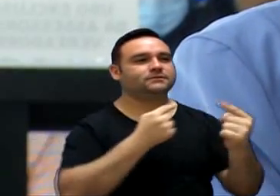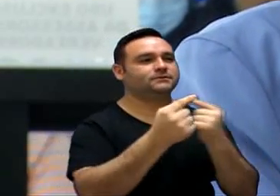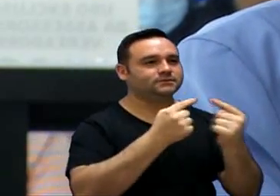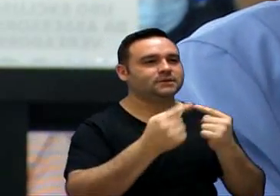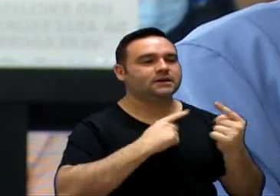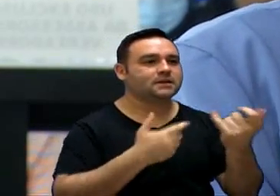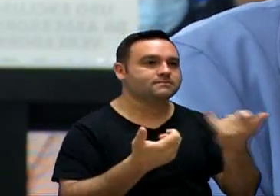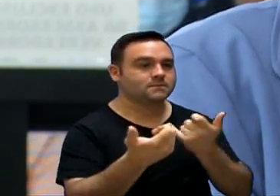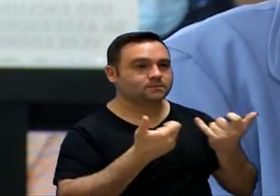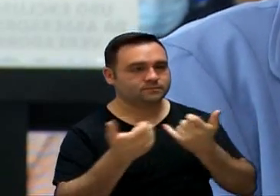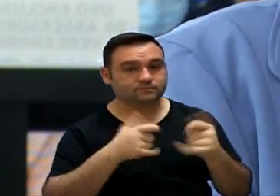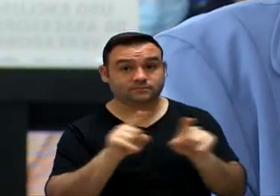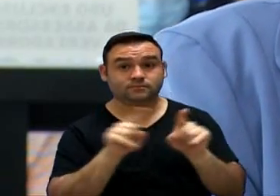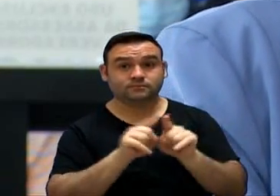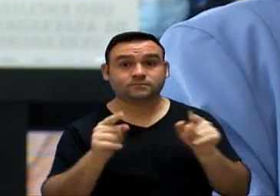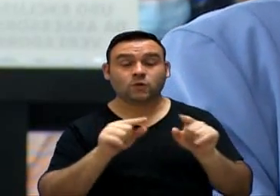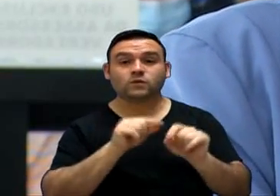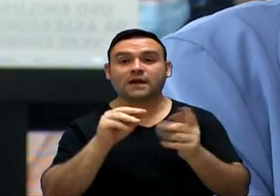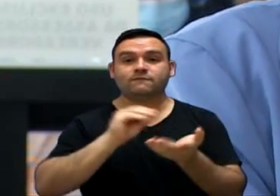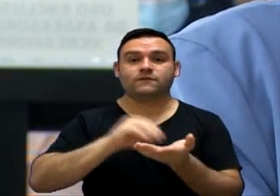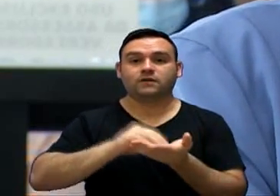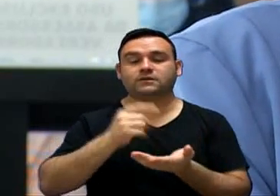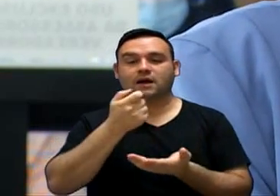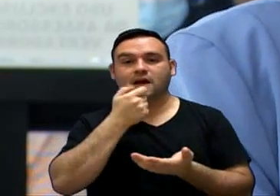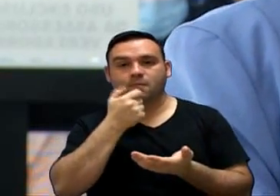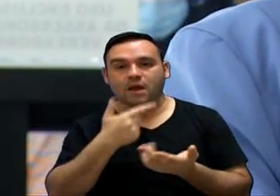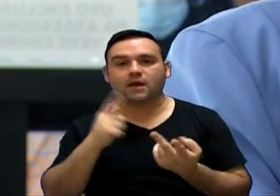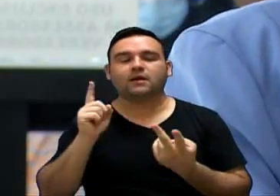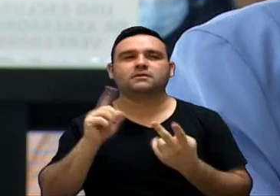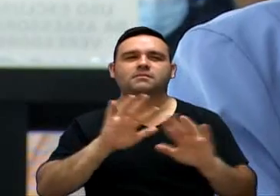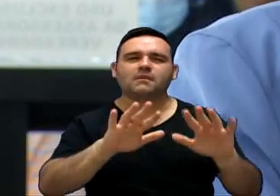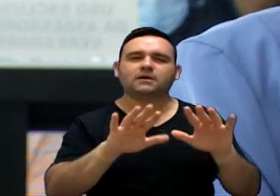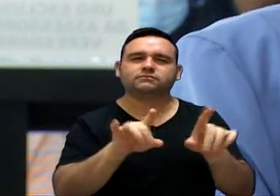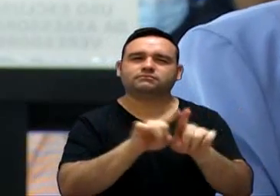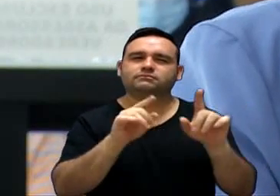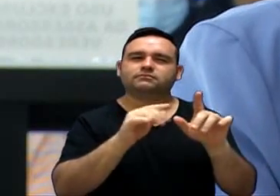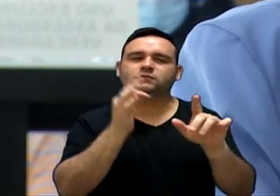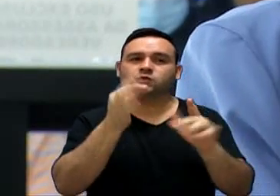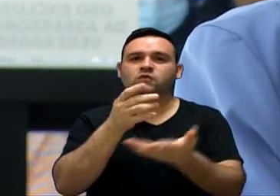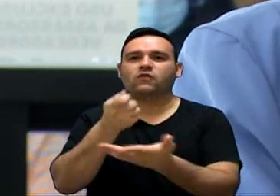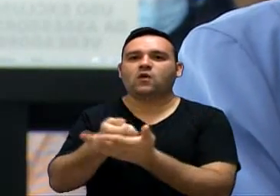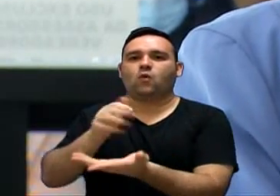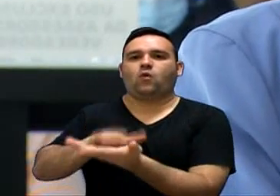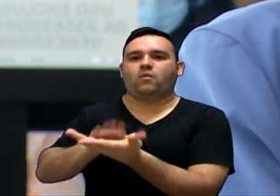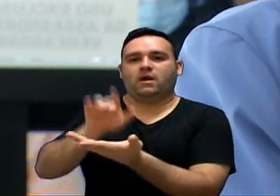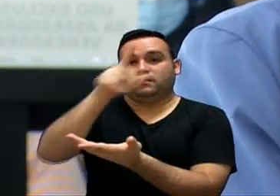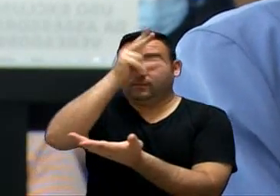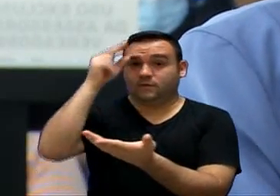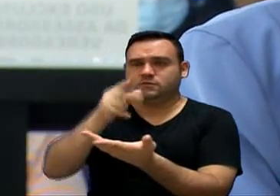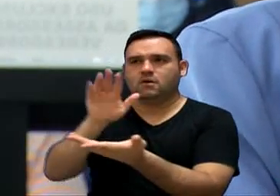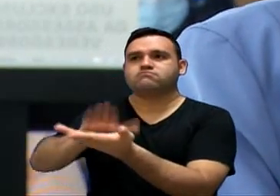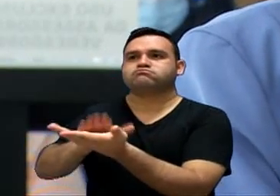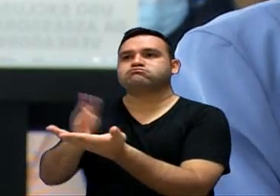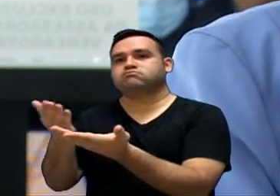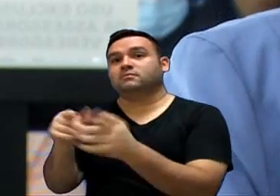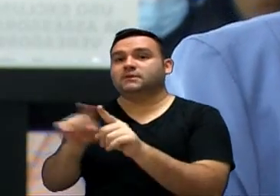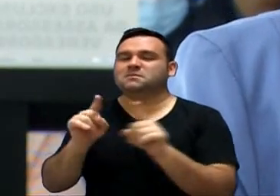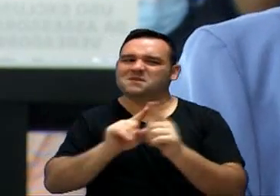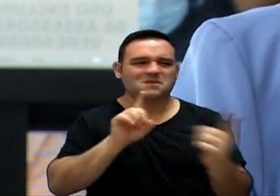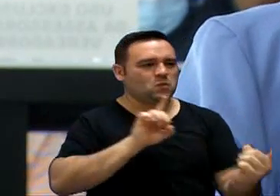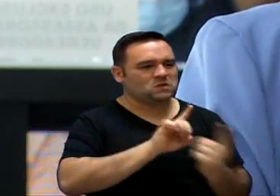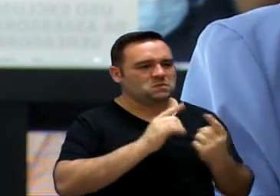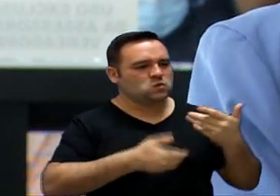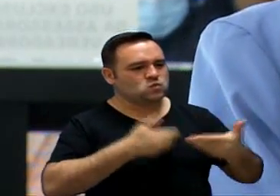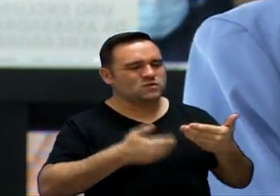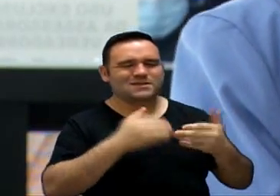algumas informações até de falta de medicamentos, mas que isso vão ser cobrados da prefeitura, mas o atendimento ele foi